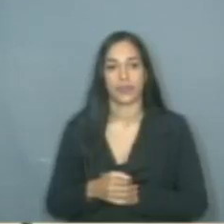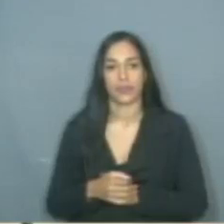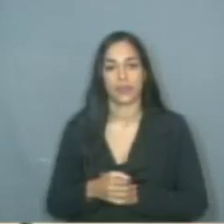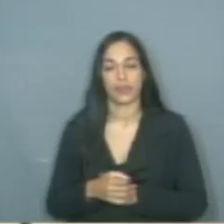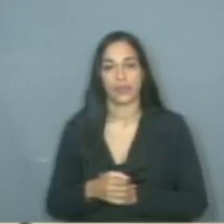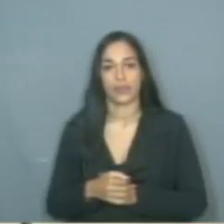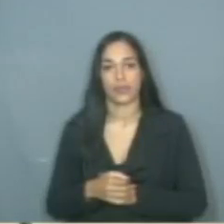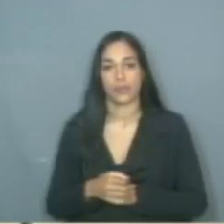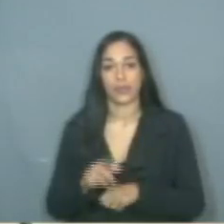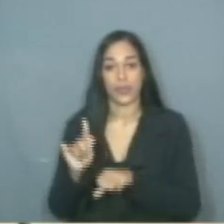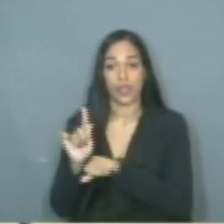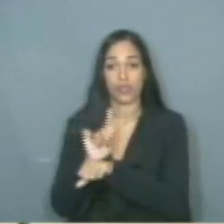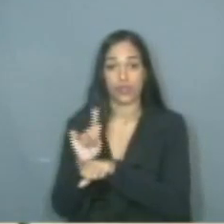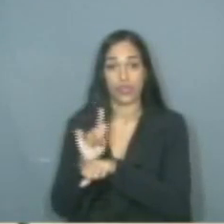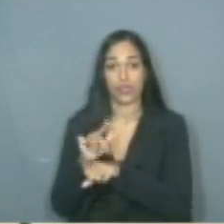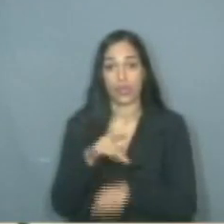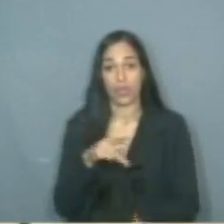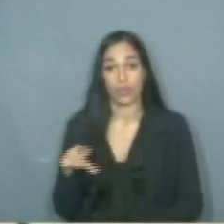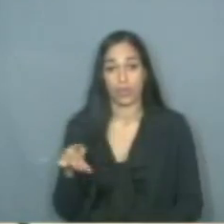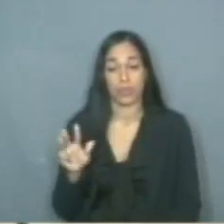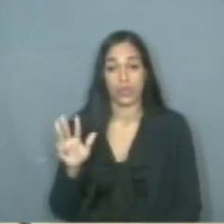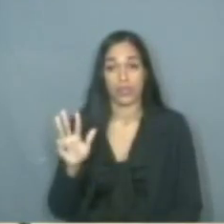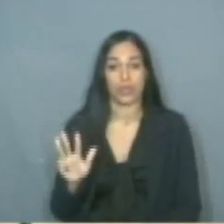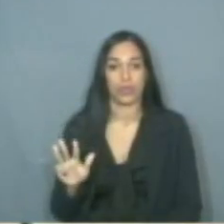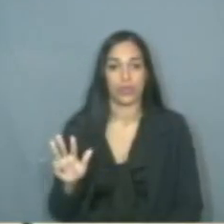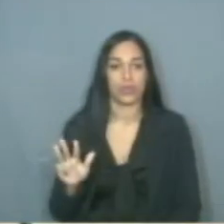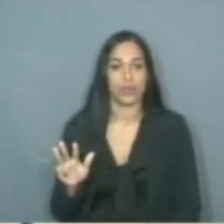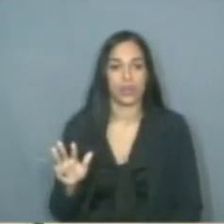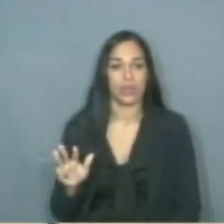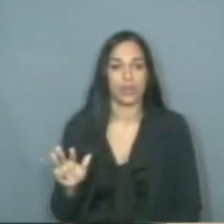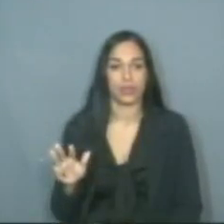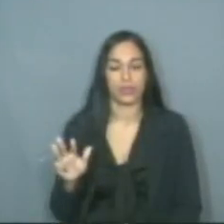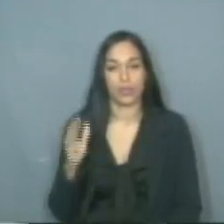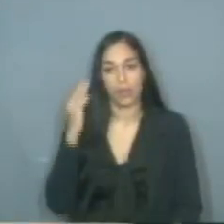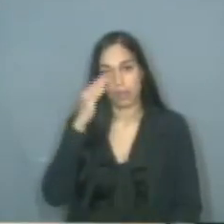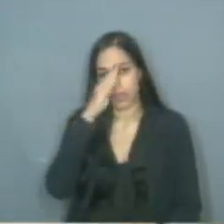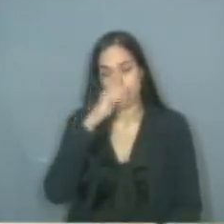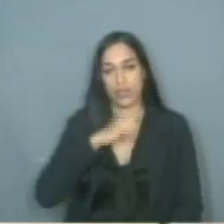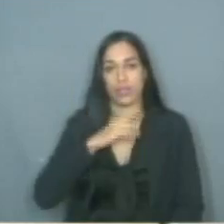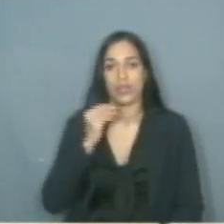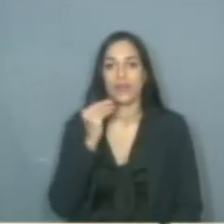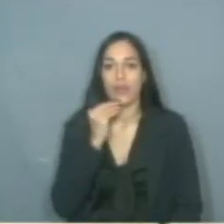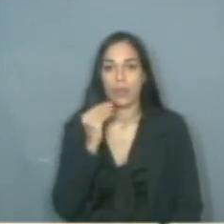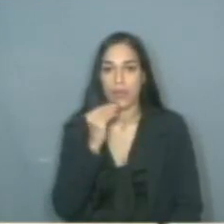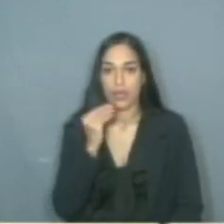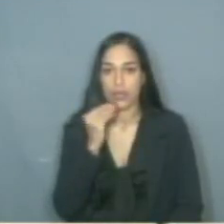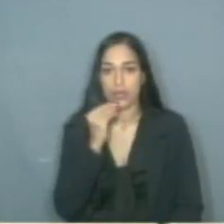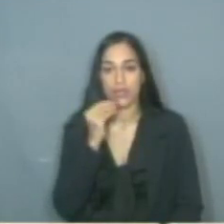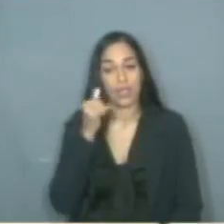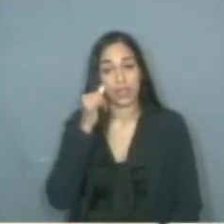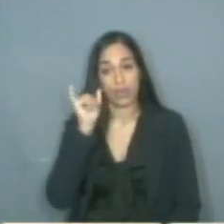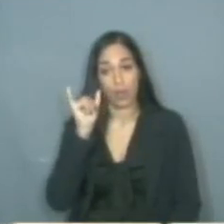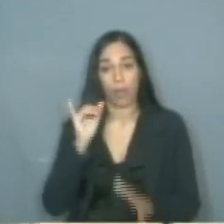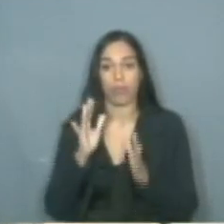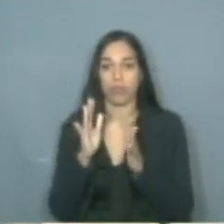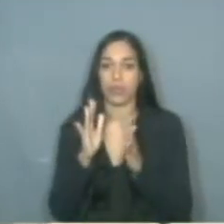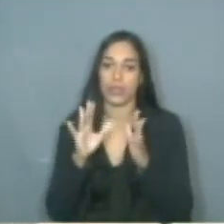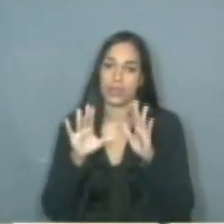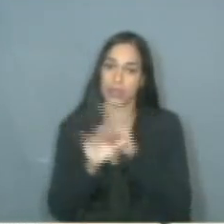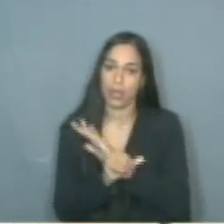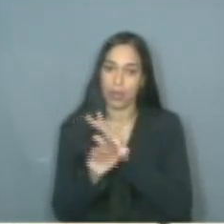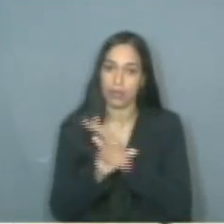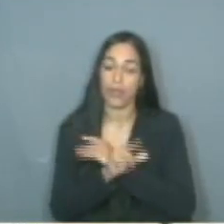gestão do presidente Lula. Que Bolsonaro teve a oportunidade de combater a corrupção. Mas como ele é um